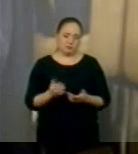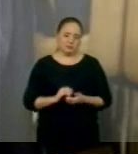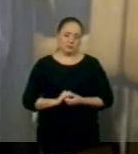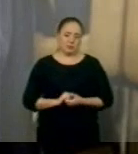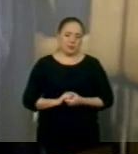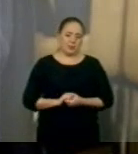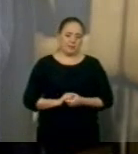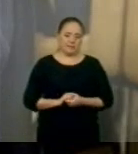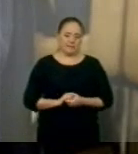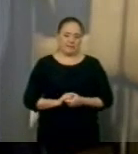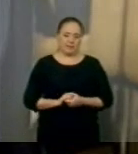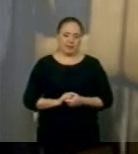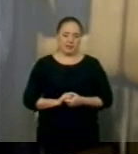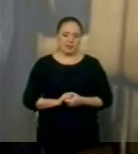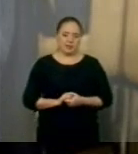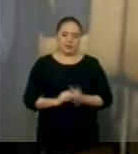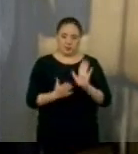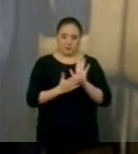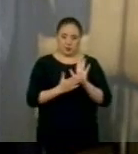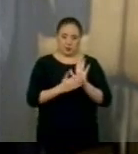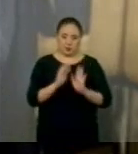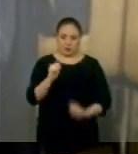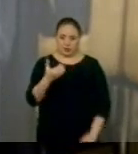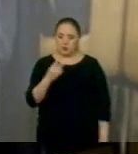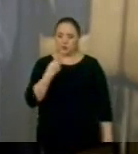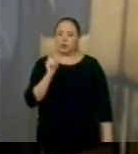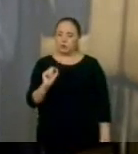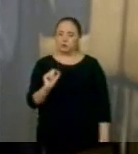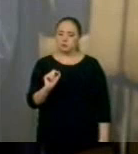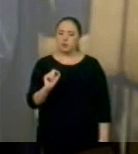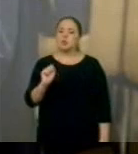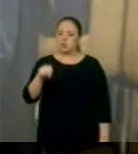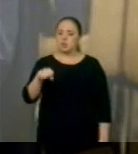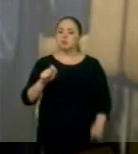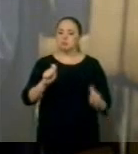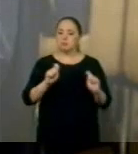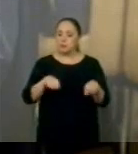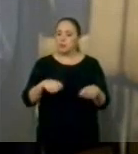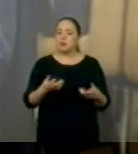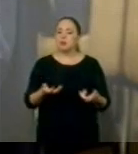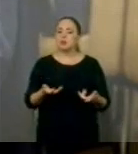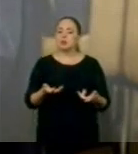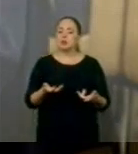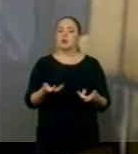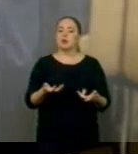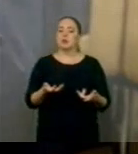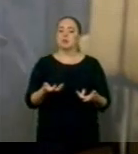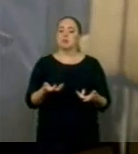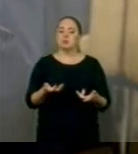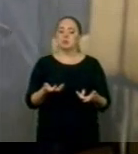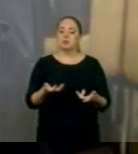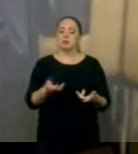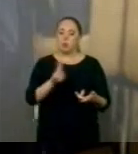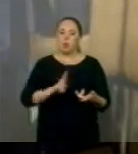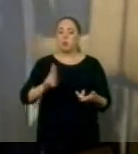Da proposta da ação, disse que era sim permitido a permitida a aplicação do